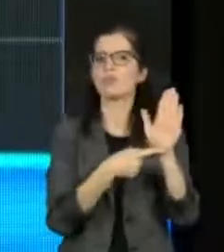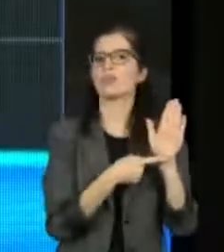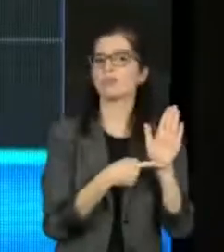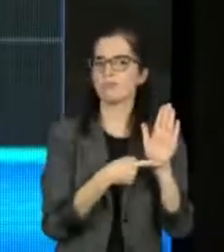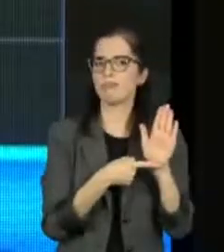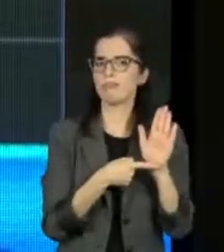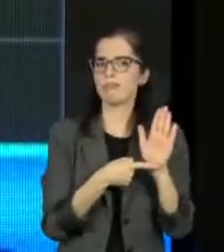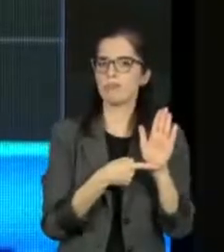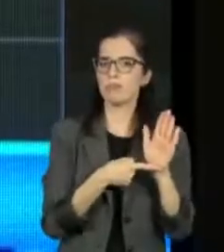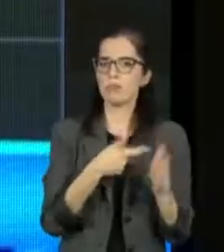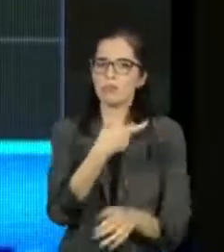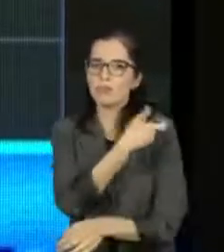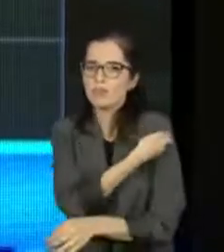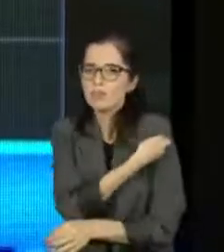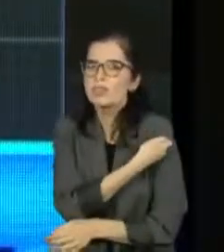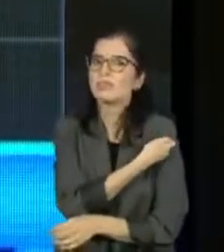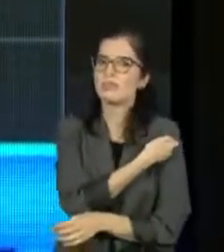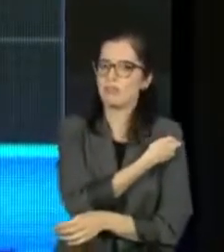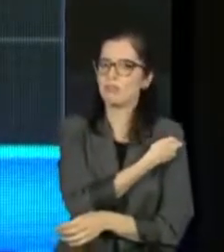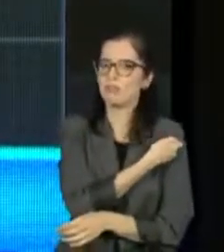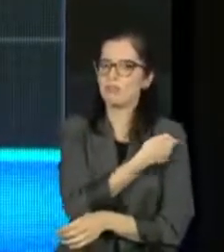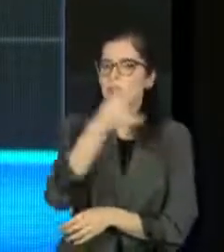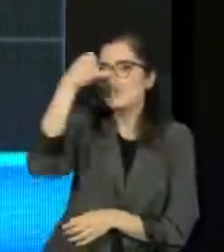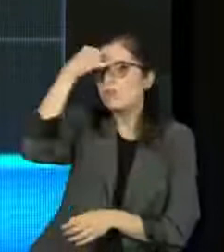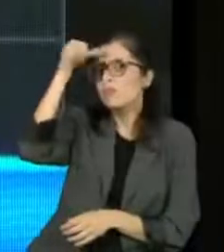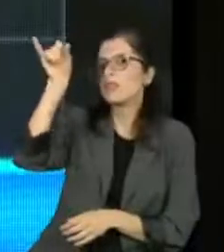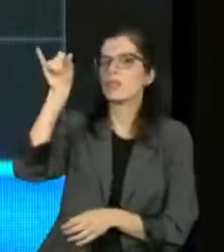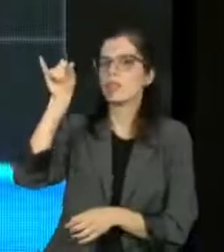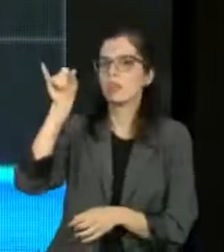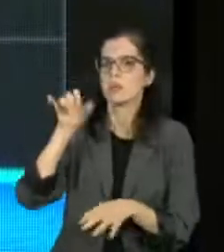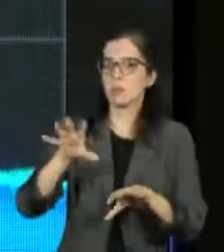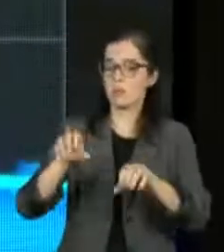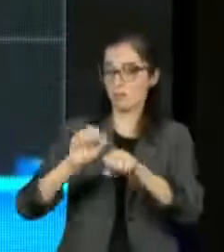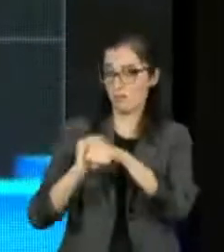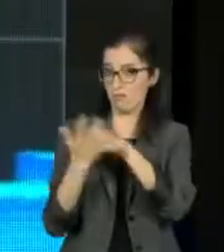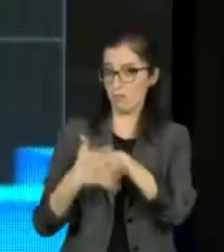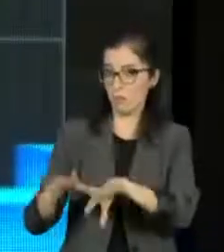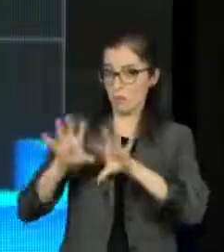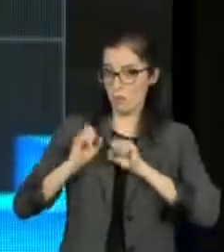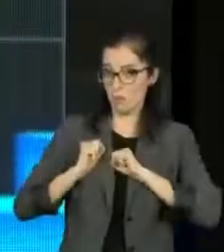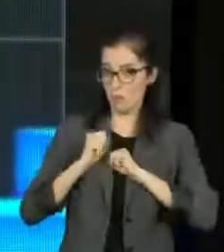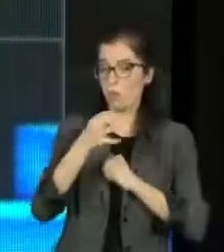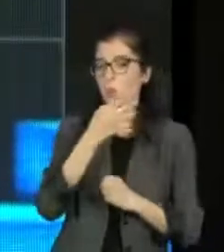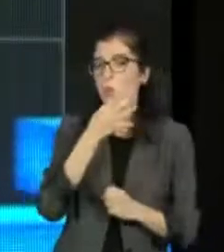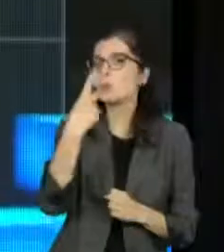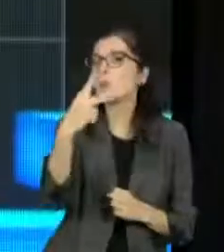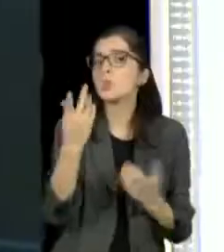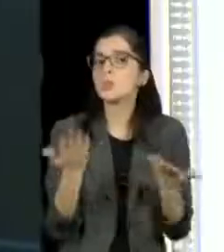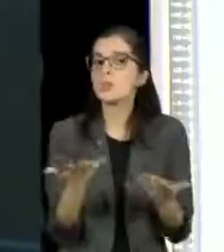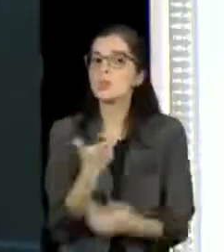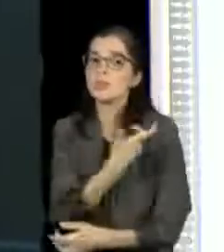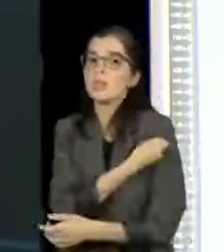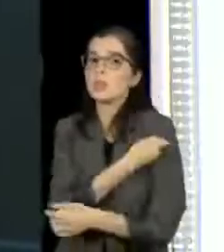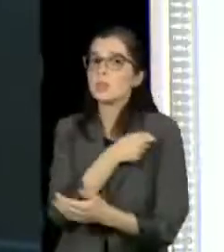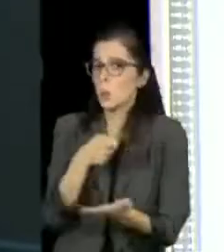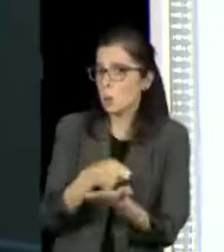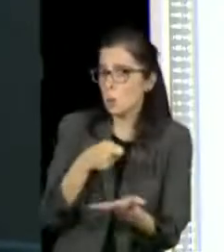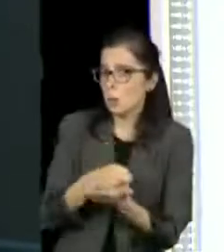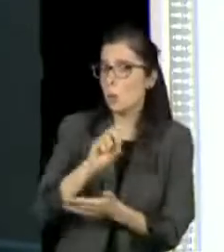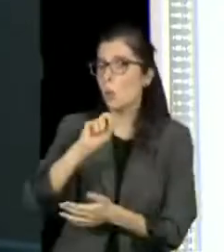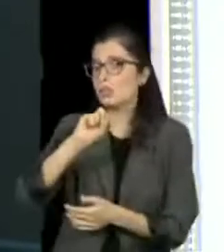o novo coronavírus e na sua opinião essa vacina deve ou não ser obrigatória Oi